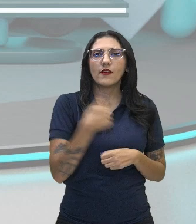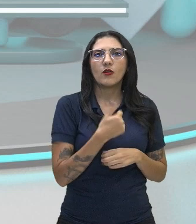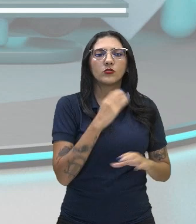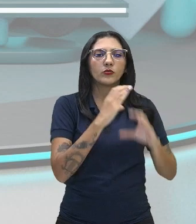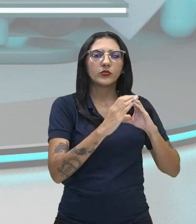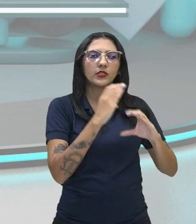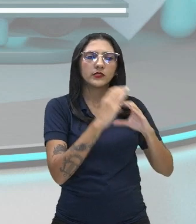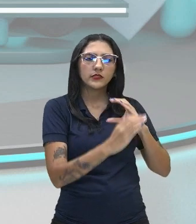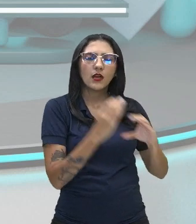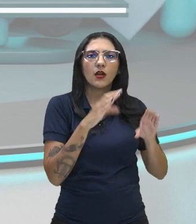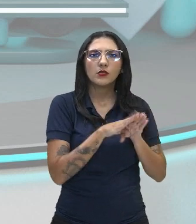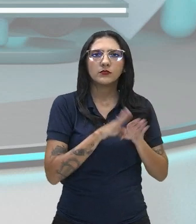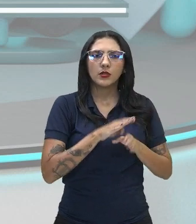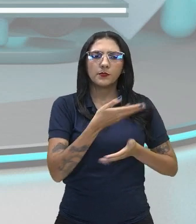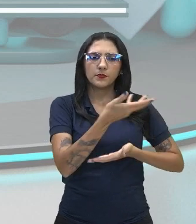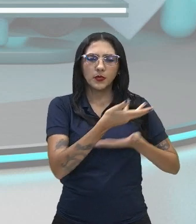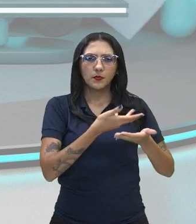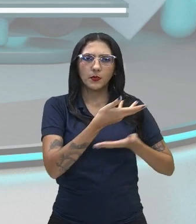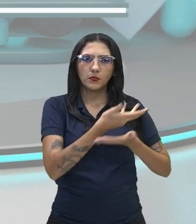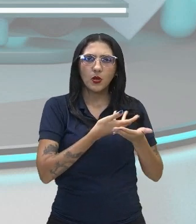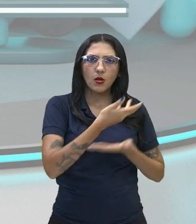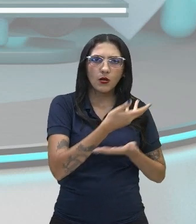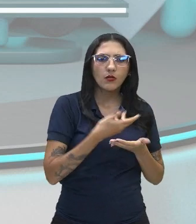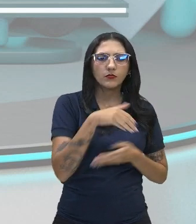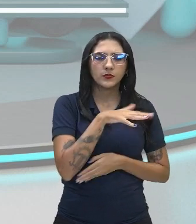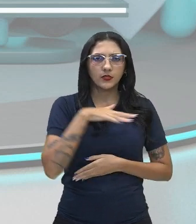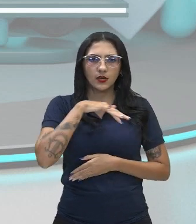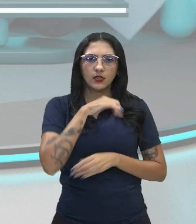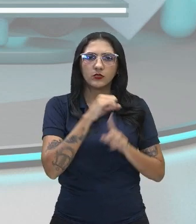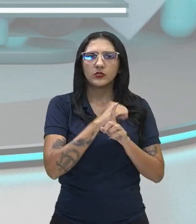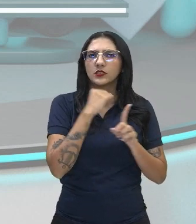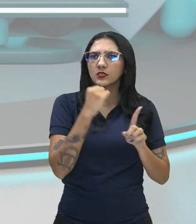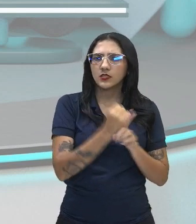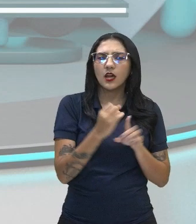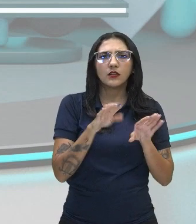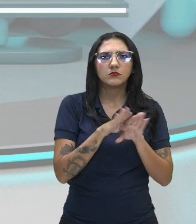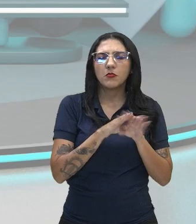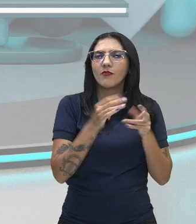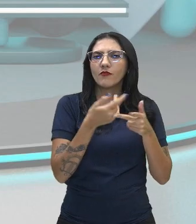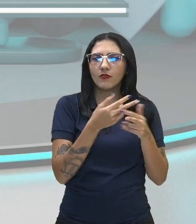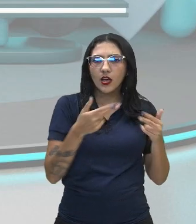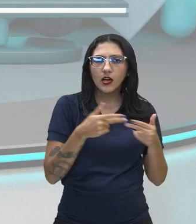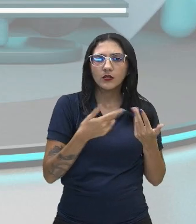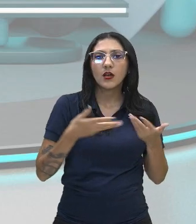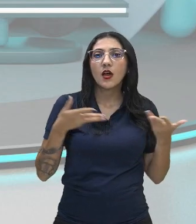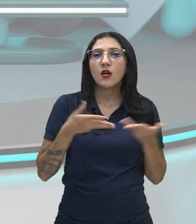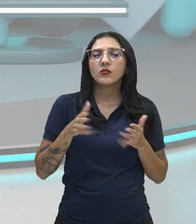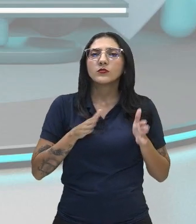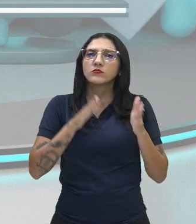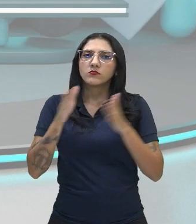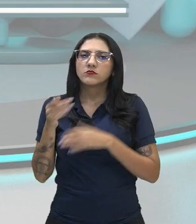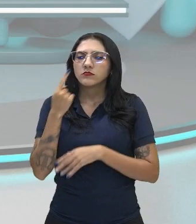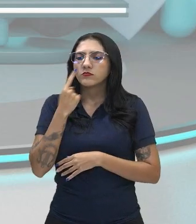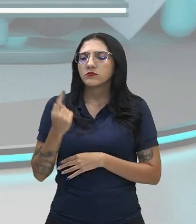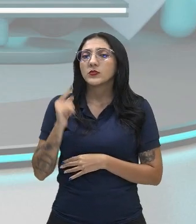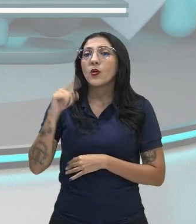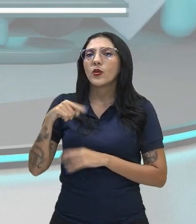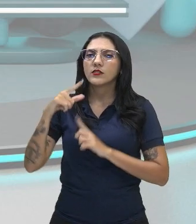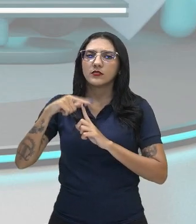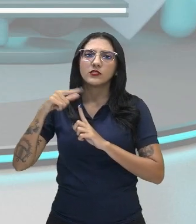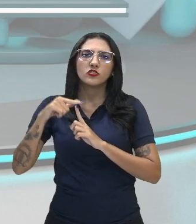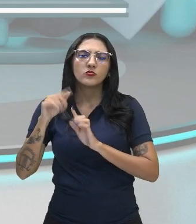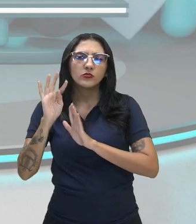nos relacionamos com as pessoas, com o mundo dos objetos, o que são os tipos